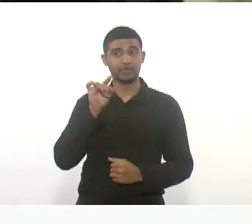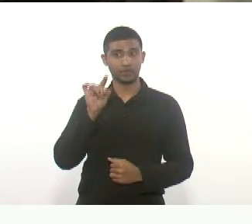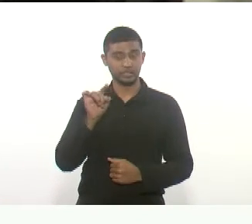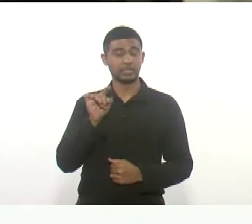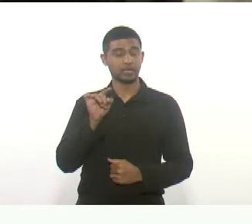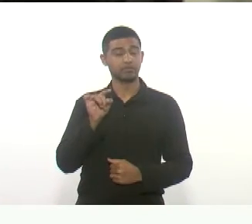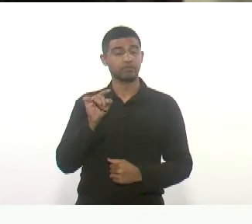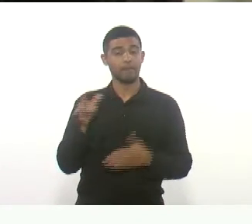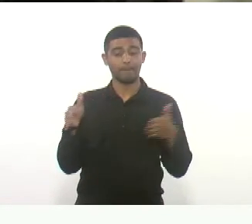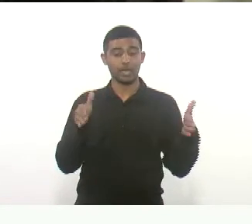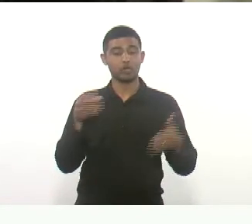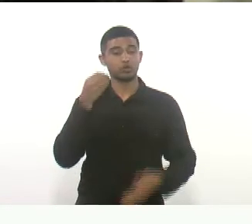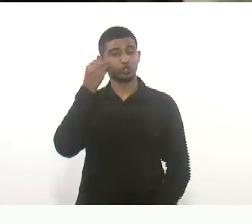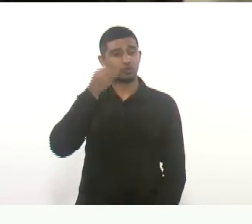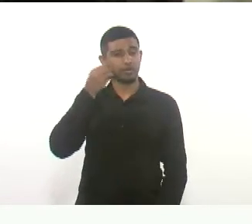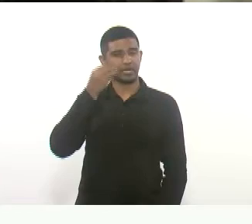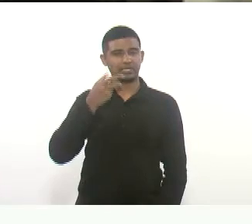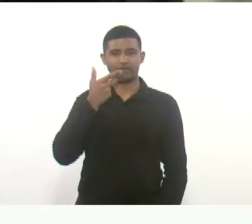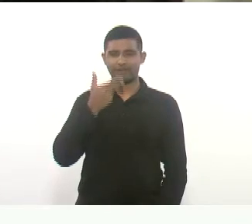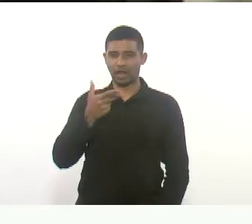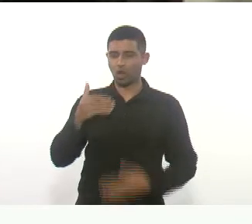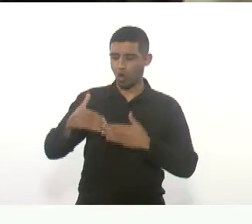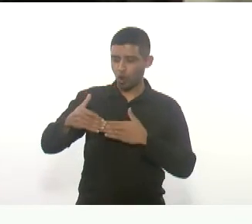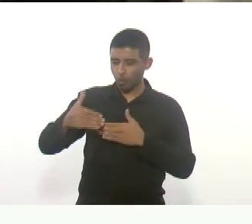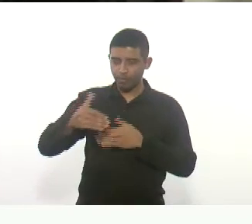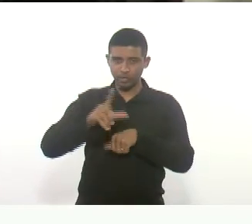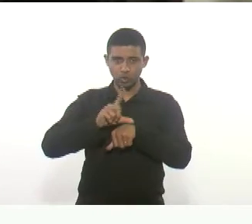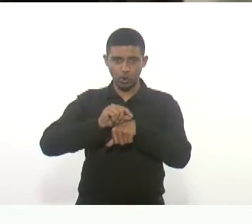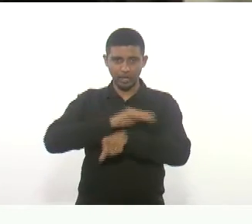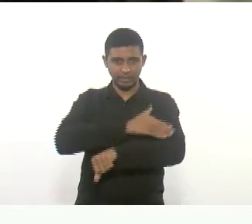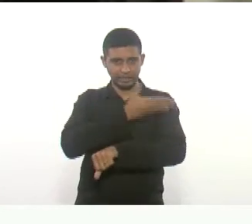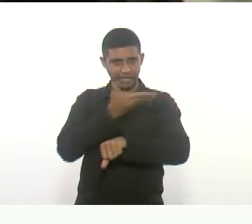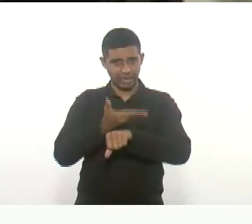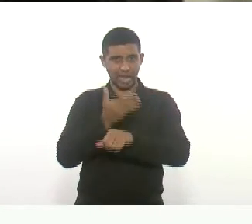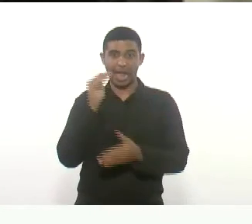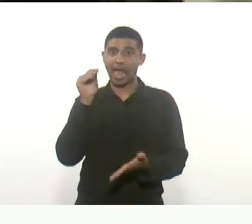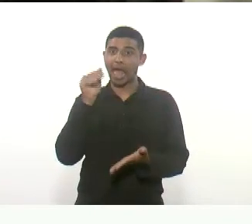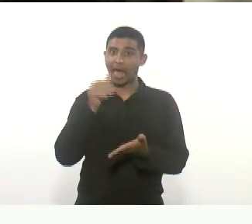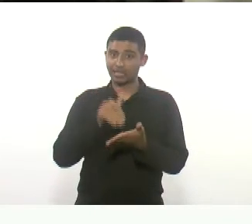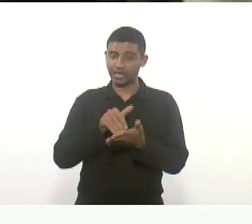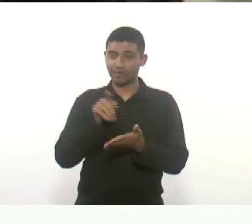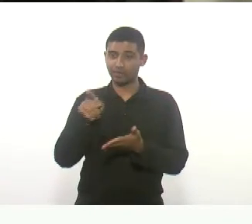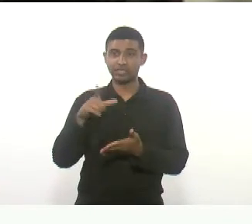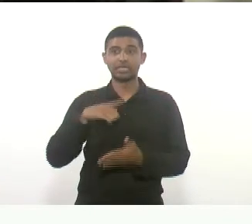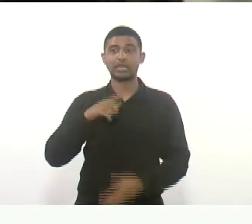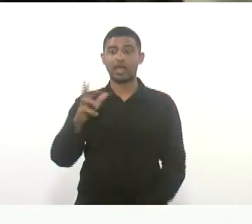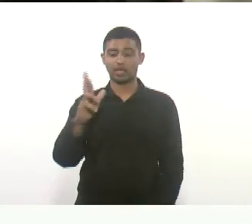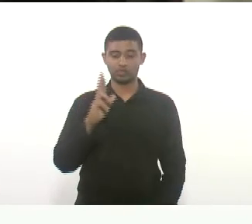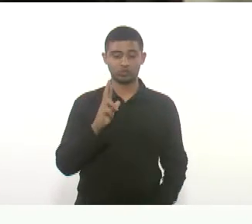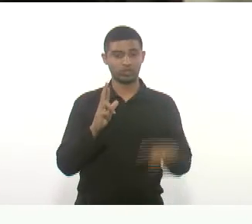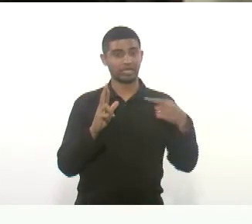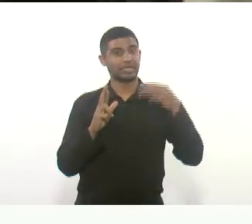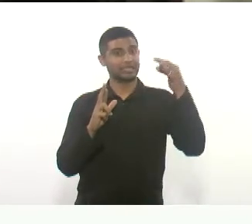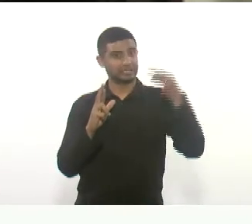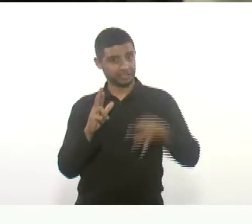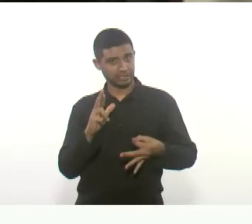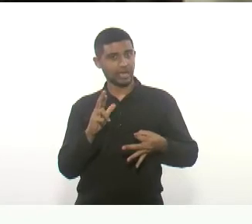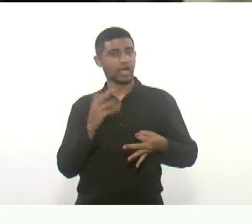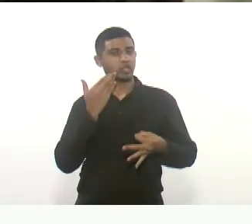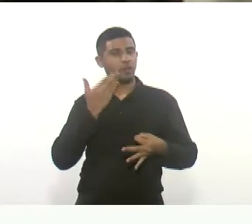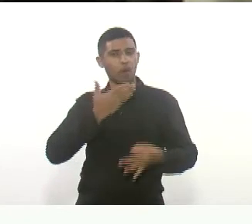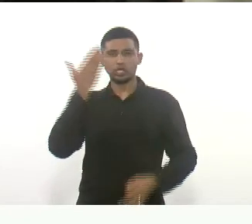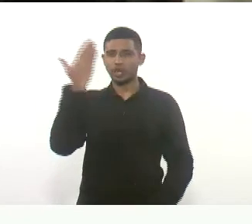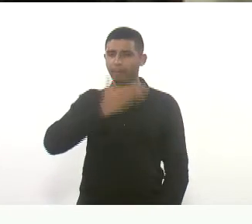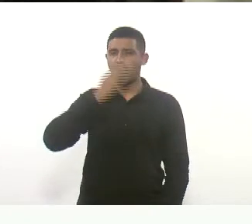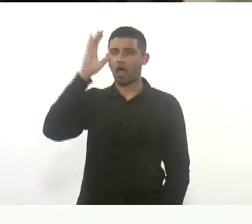experiência, com relação ao tempo, do início do tempo integral, tá, até você ter um resultado concreto de aprendizado